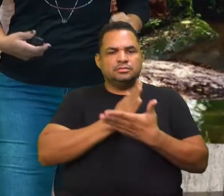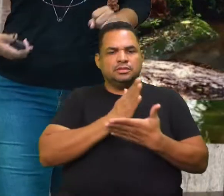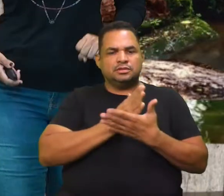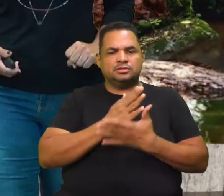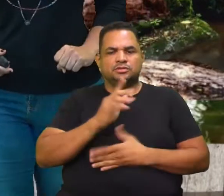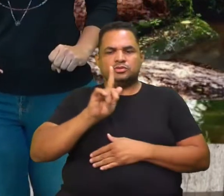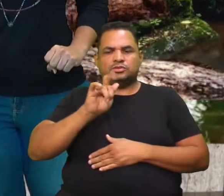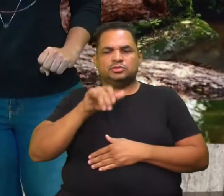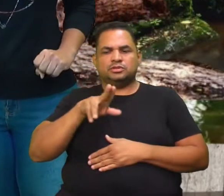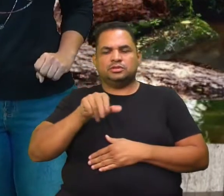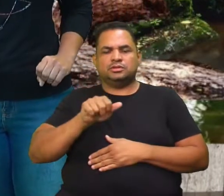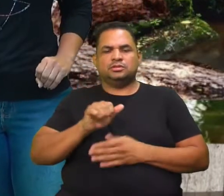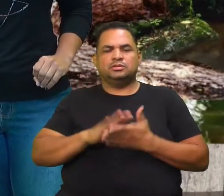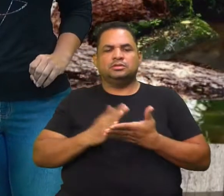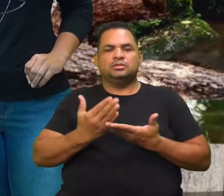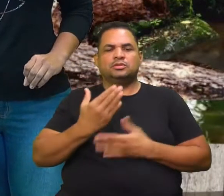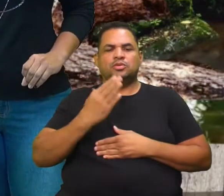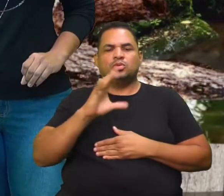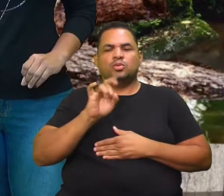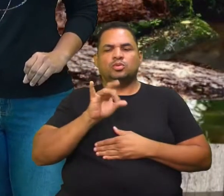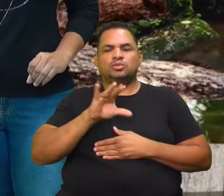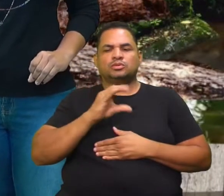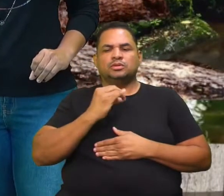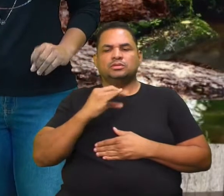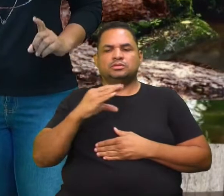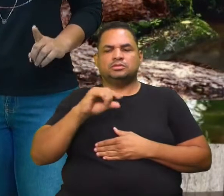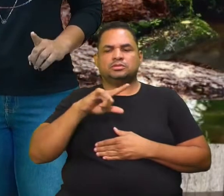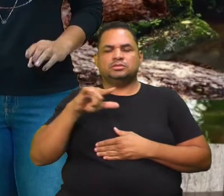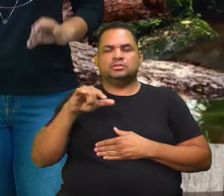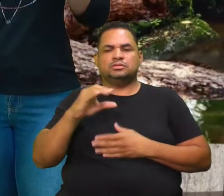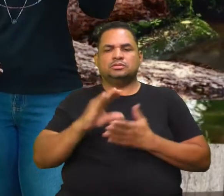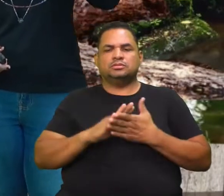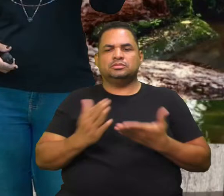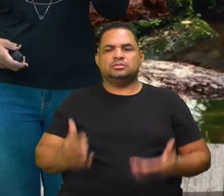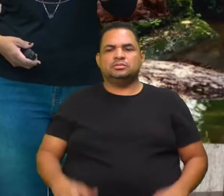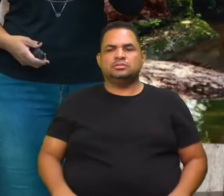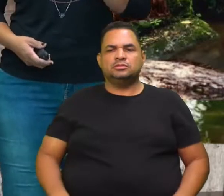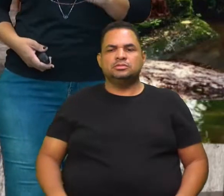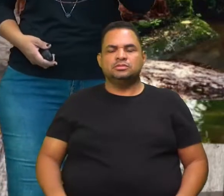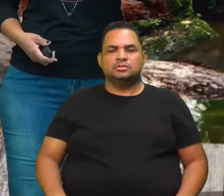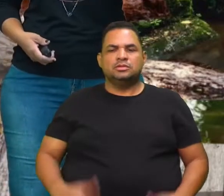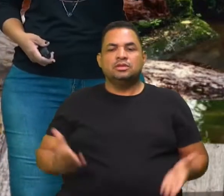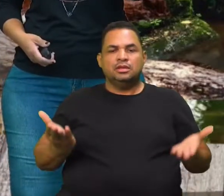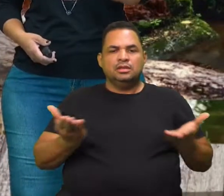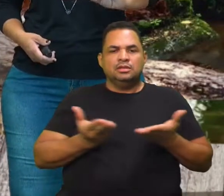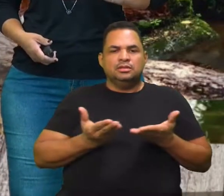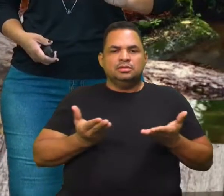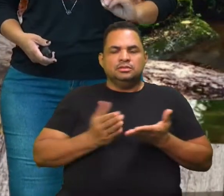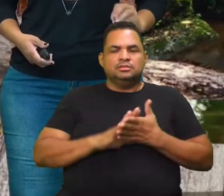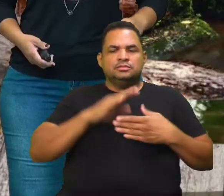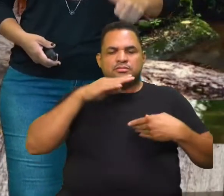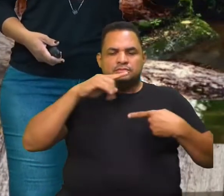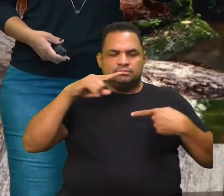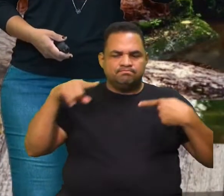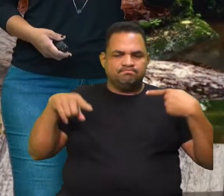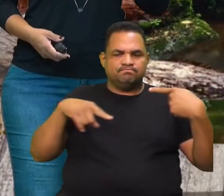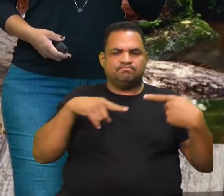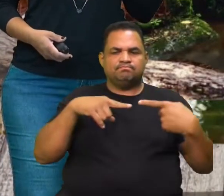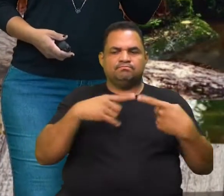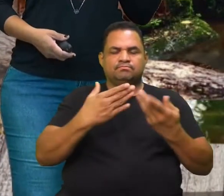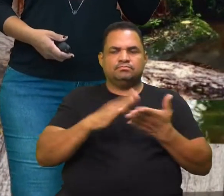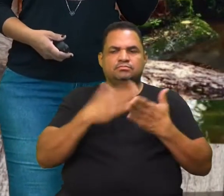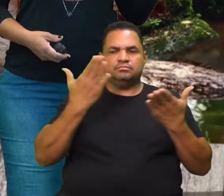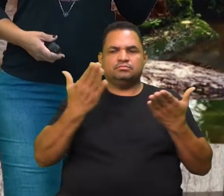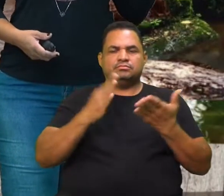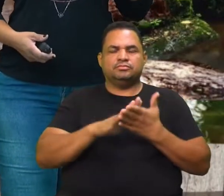Partenogênese. E vamos falar sobre a conjugação, tá bom? Aí, nesse momento, eu vou focar uma coisa importante que a gente falou